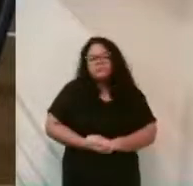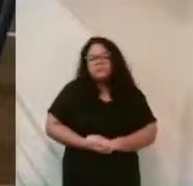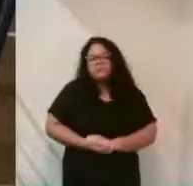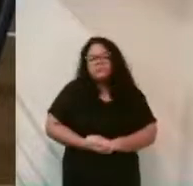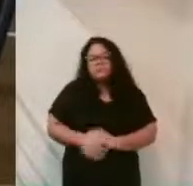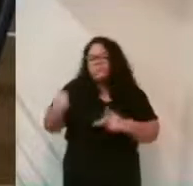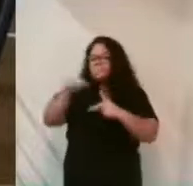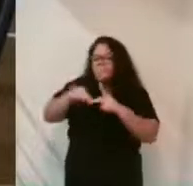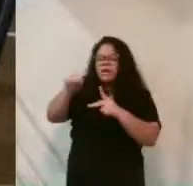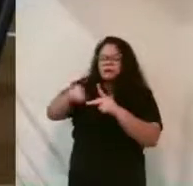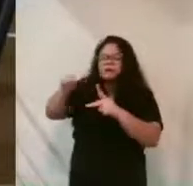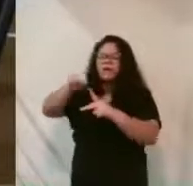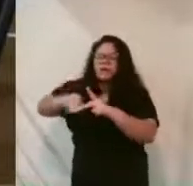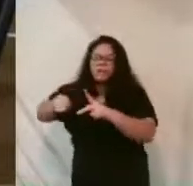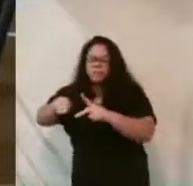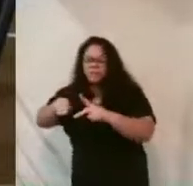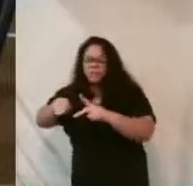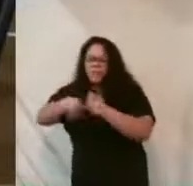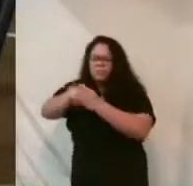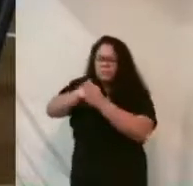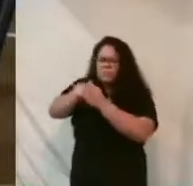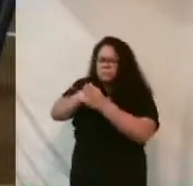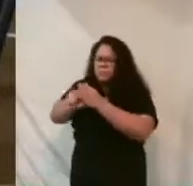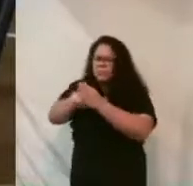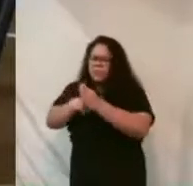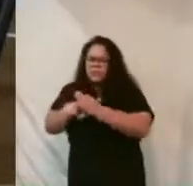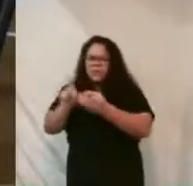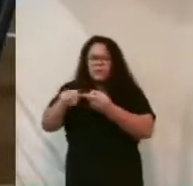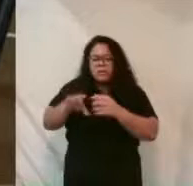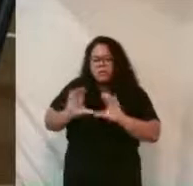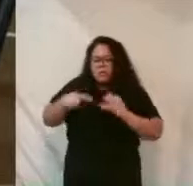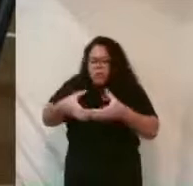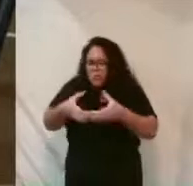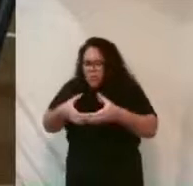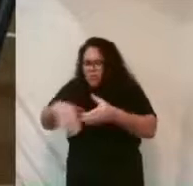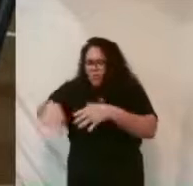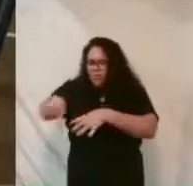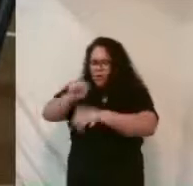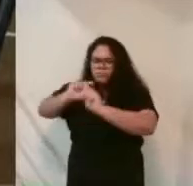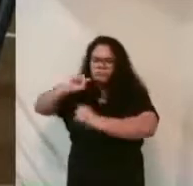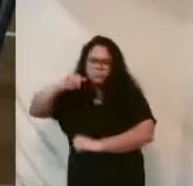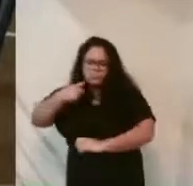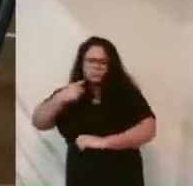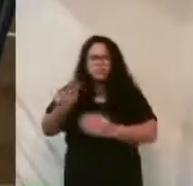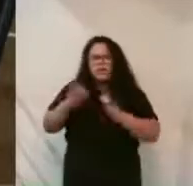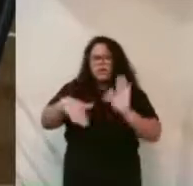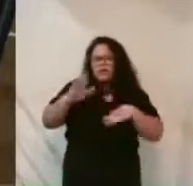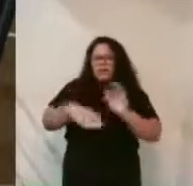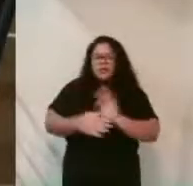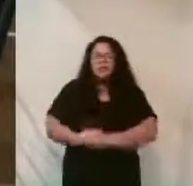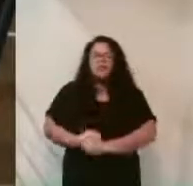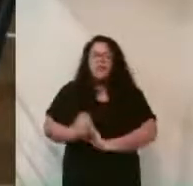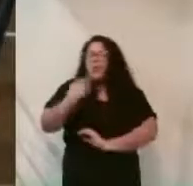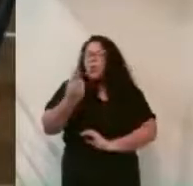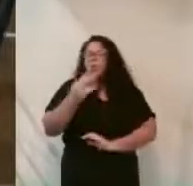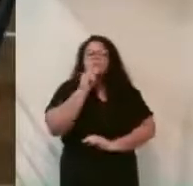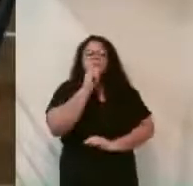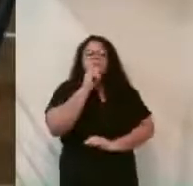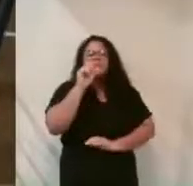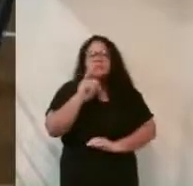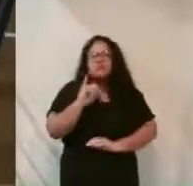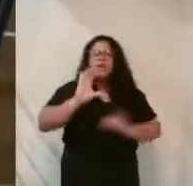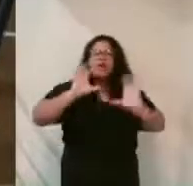do Movimento de Catadores e de outras instituições. Então, e vice-versa, né? Então, se fizerem só com o Ministério Público, sem